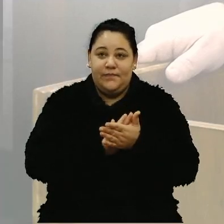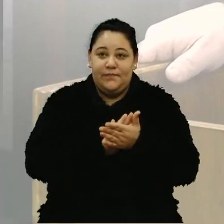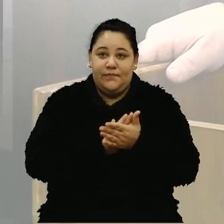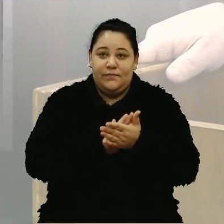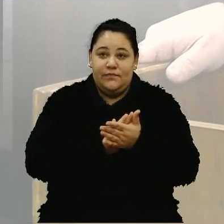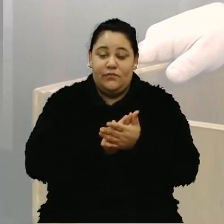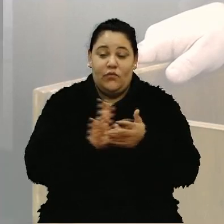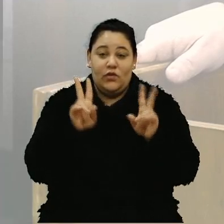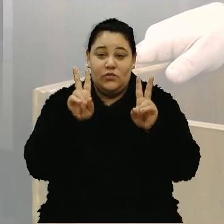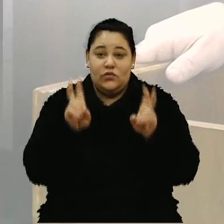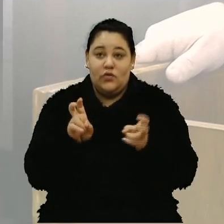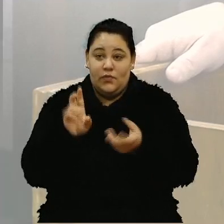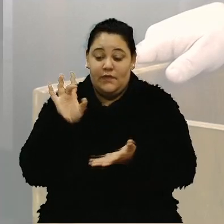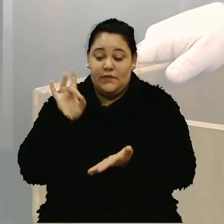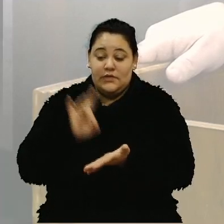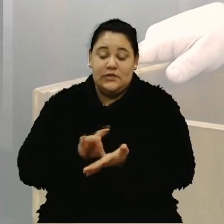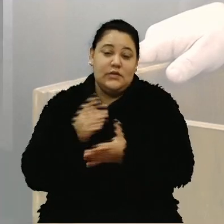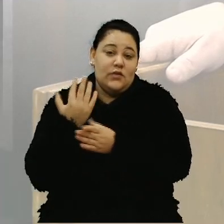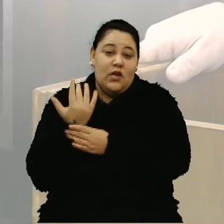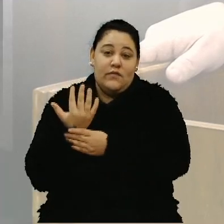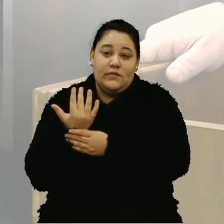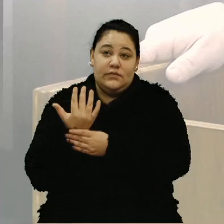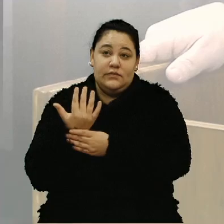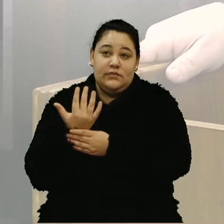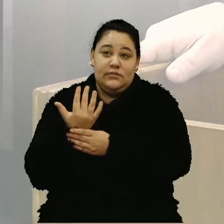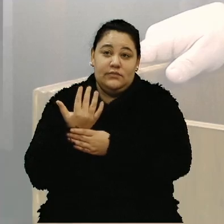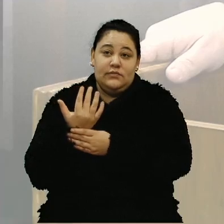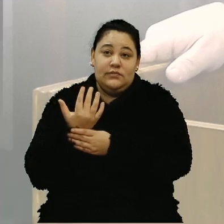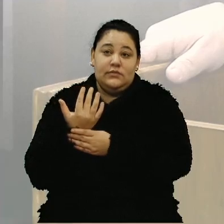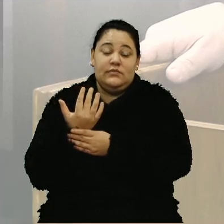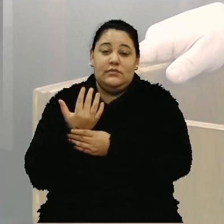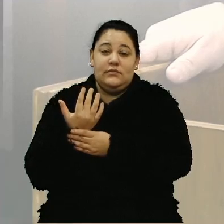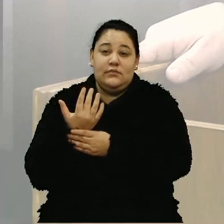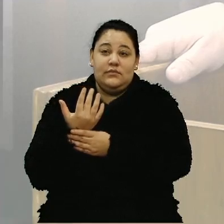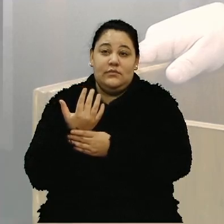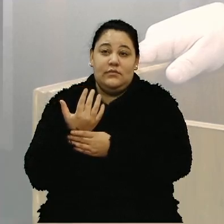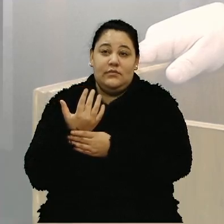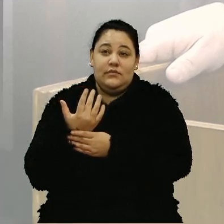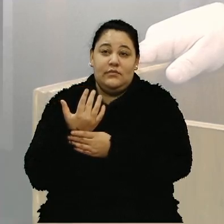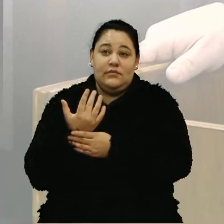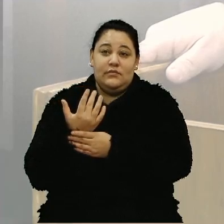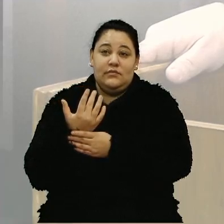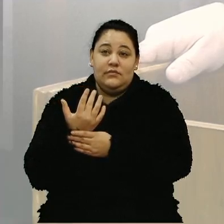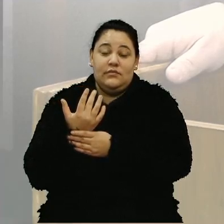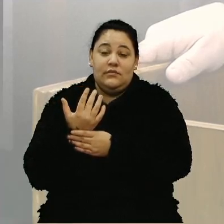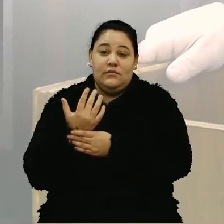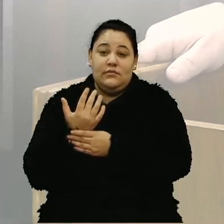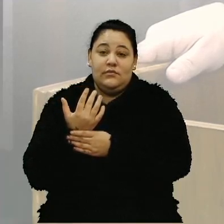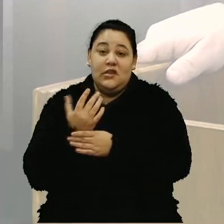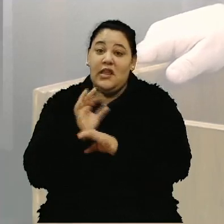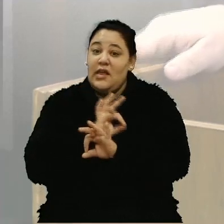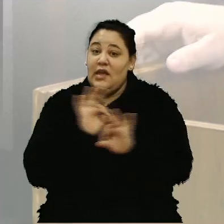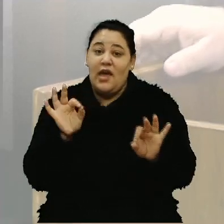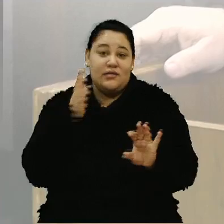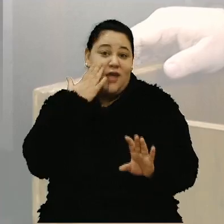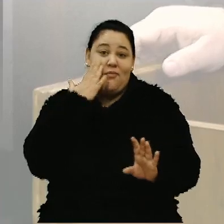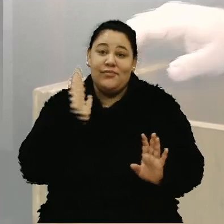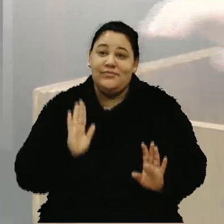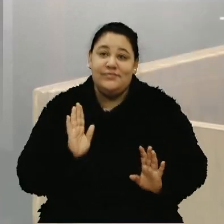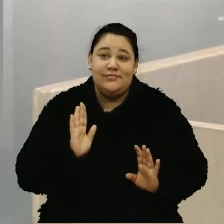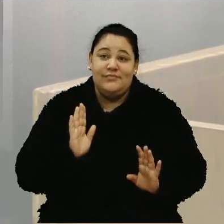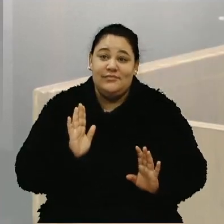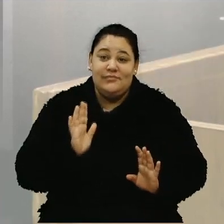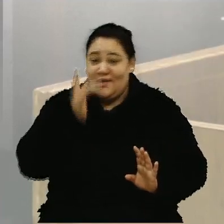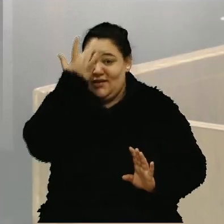campus. Tá ali no jornal. Ninguém sabe de nada sobre a implantação do campus. E ninguém sabe de nada